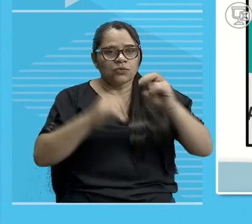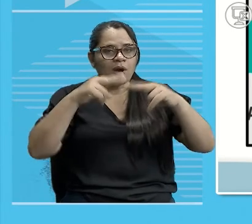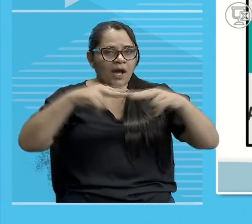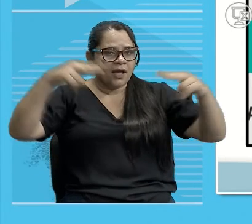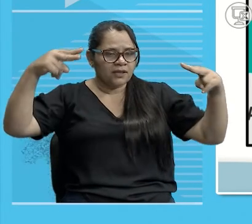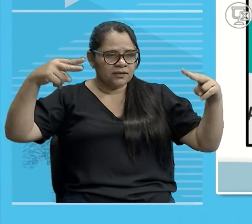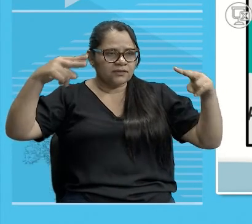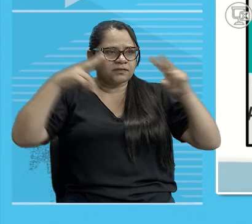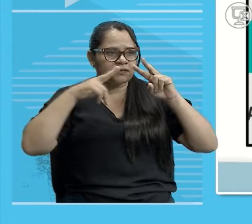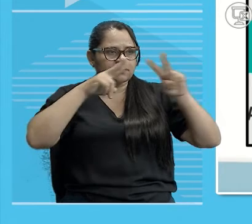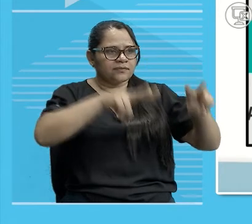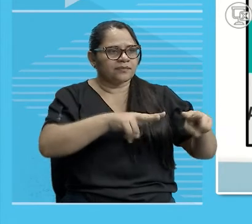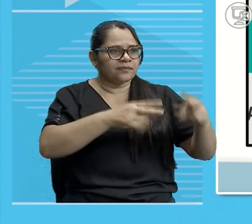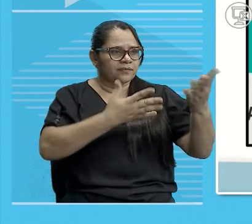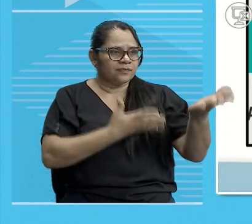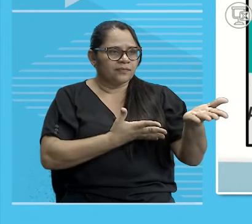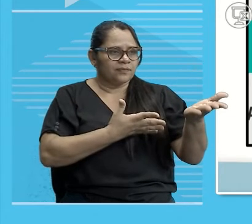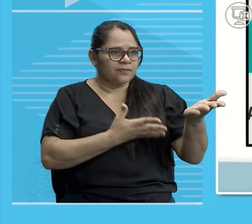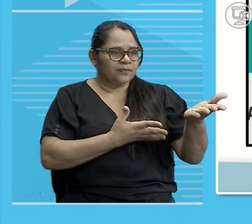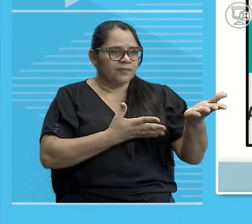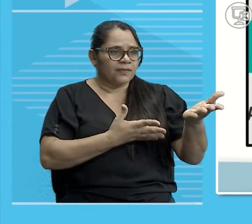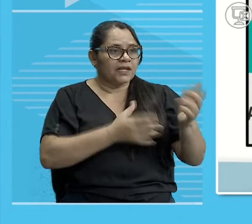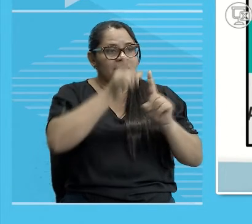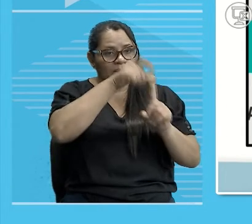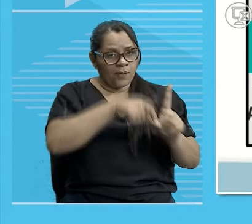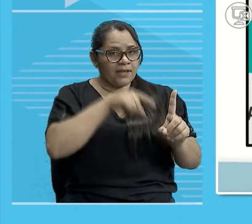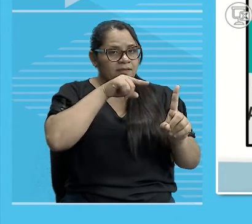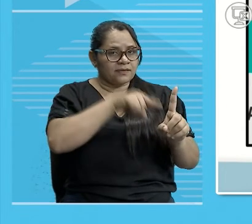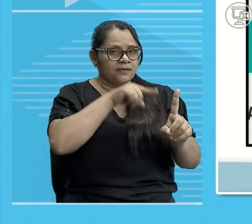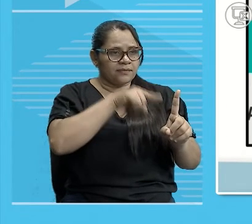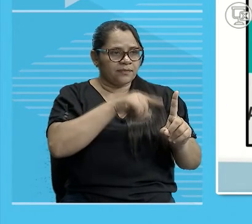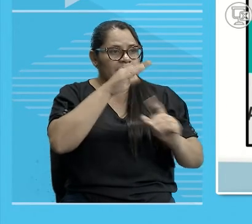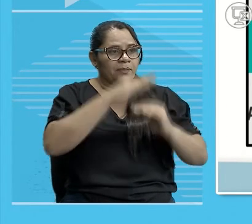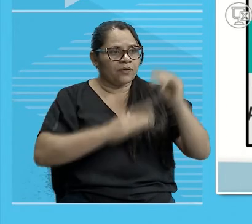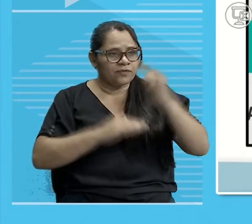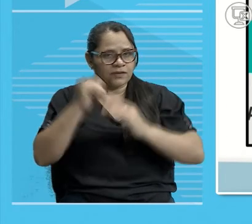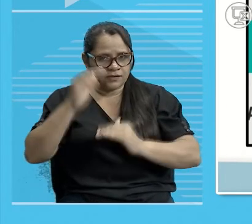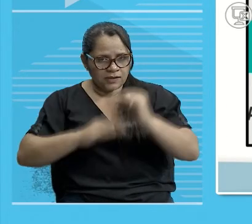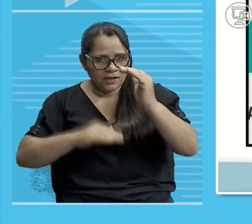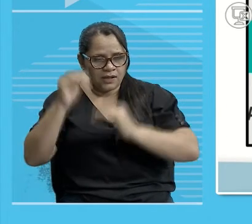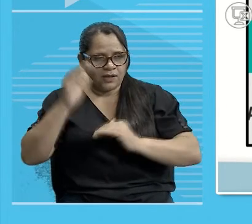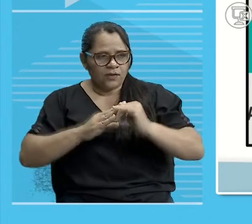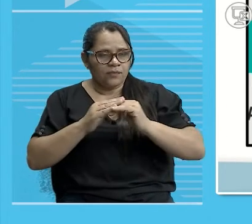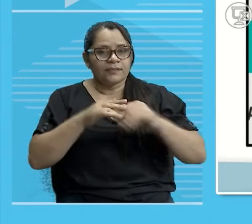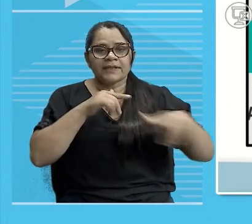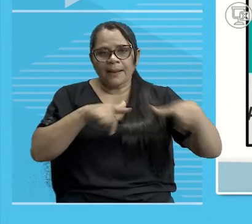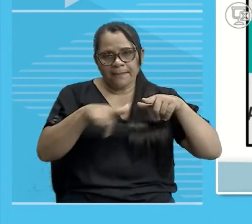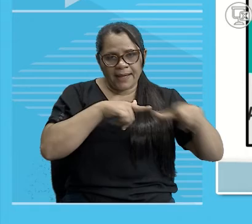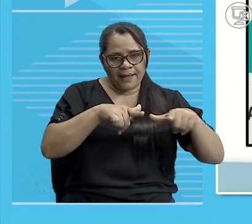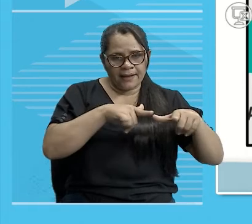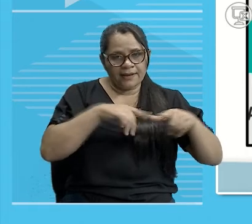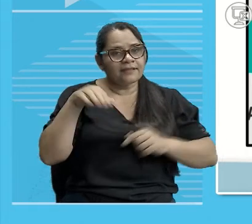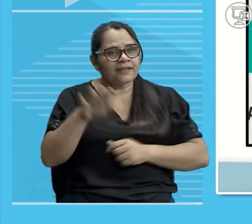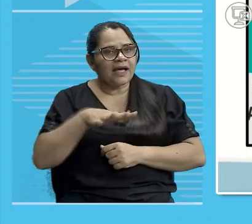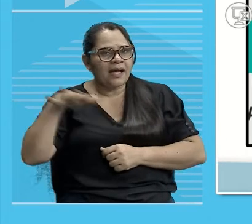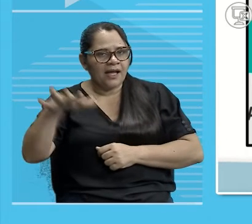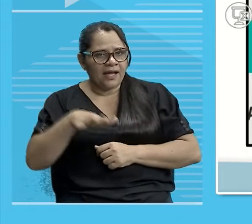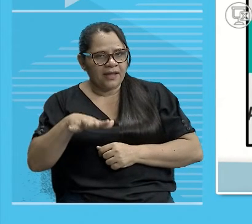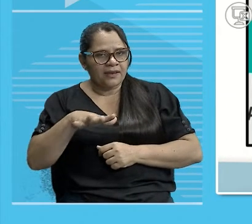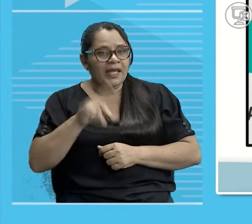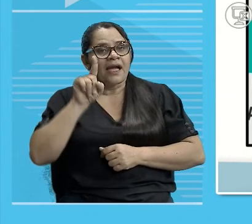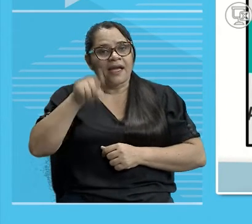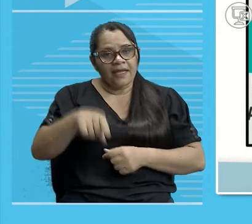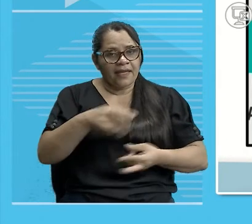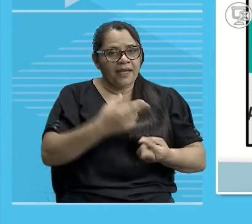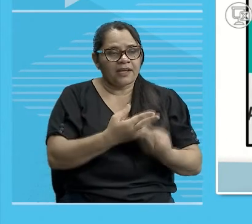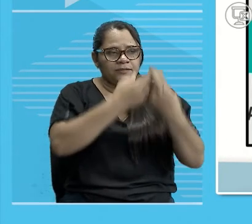up teste ele trabalha nessa área o que é que ele faz ele é encarregado